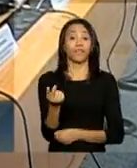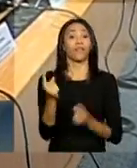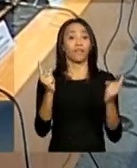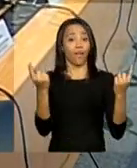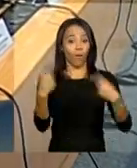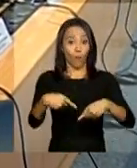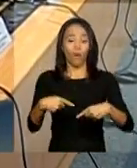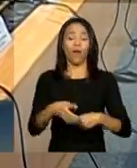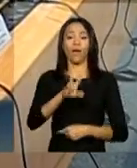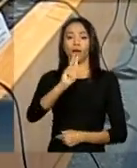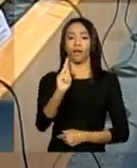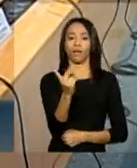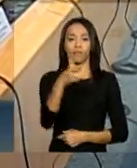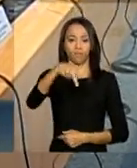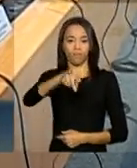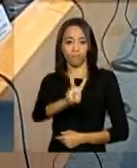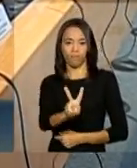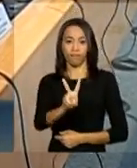o